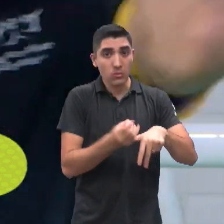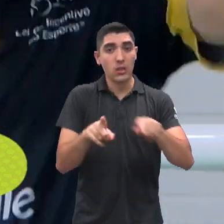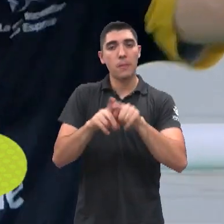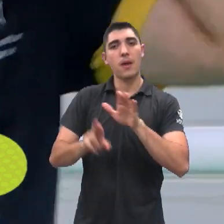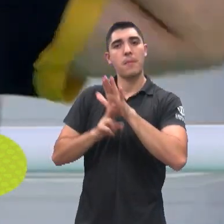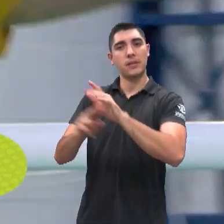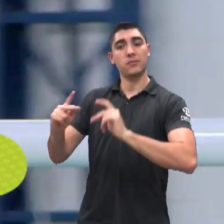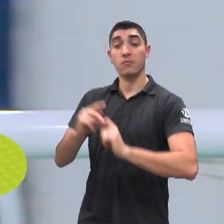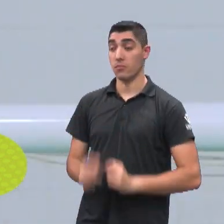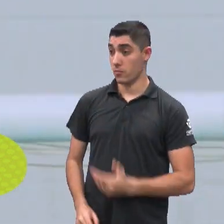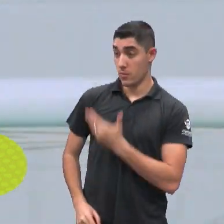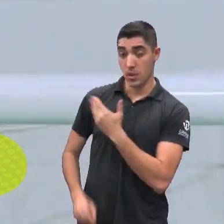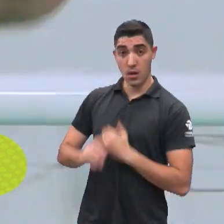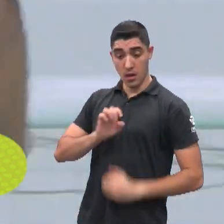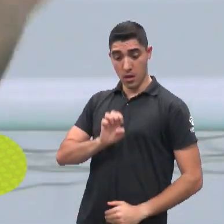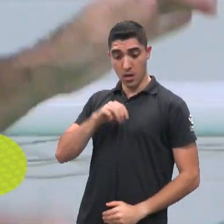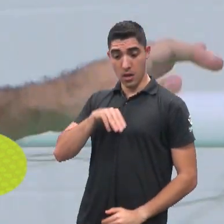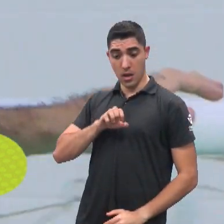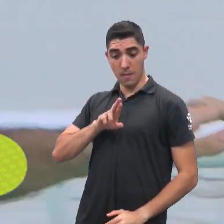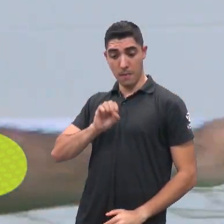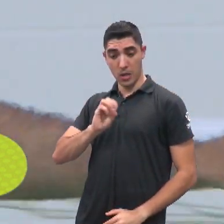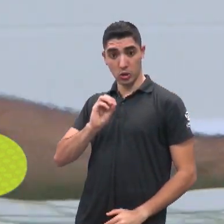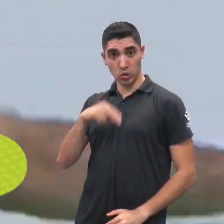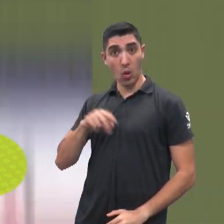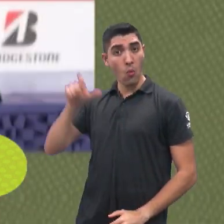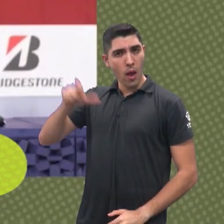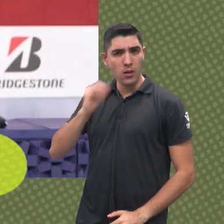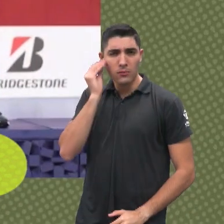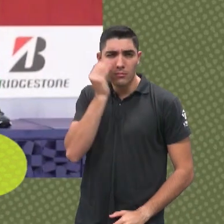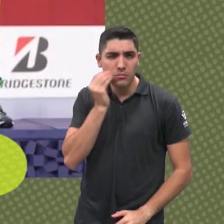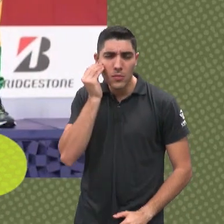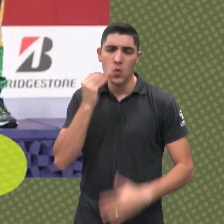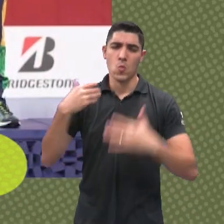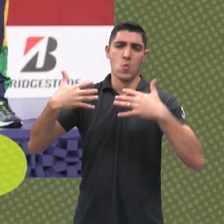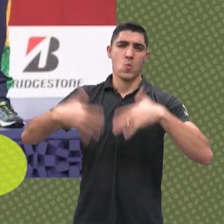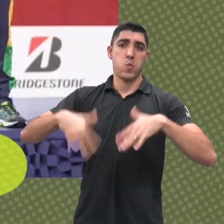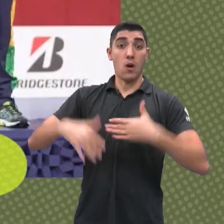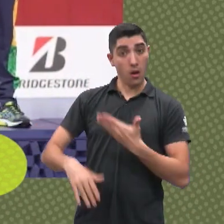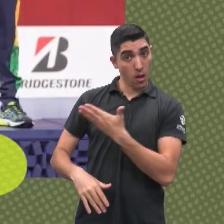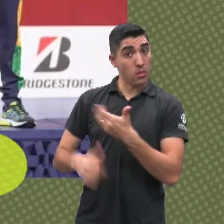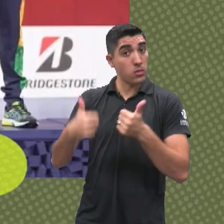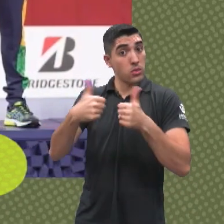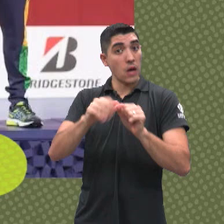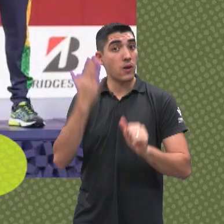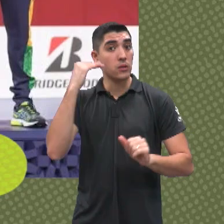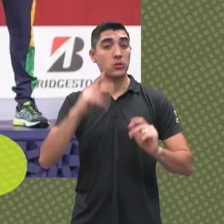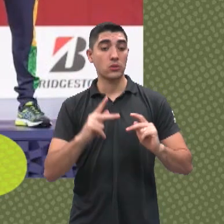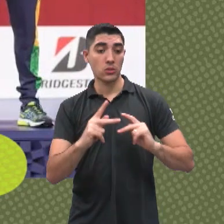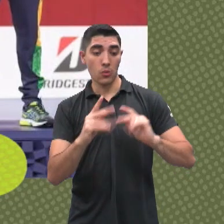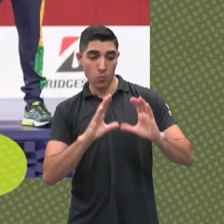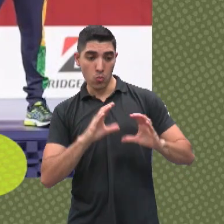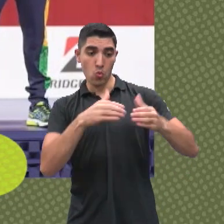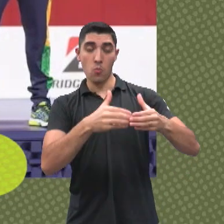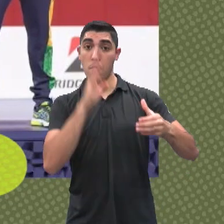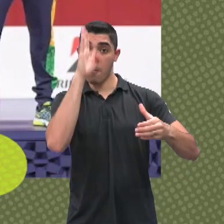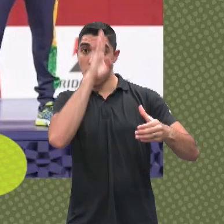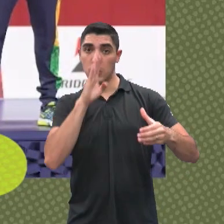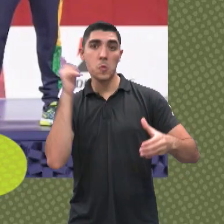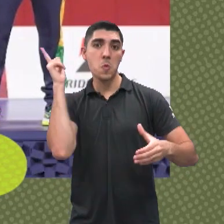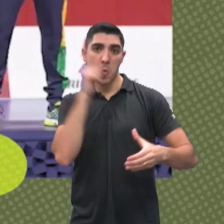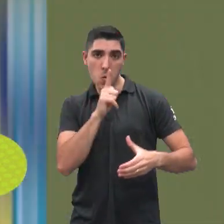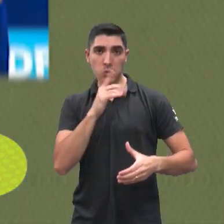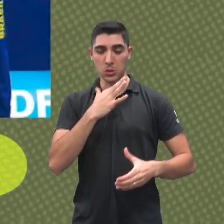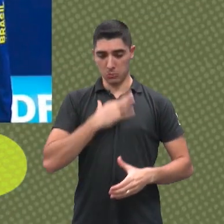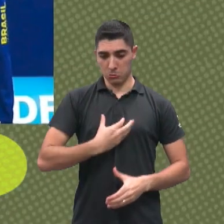do time e tem uma baita de uma experiência. Ele estava na delegação que conquistou o ouro nas Paralimpíadas